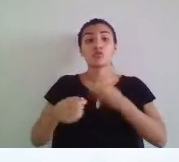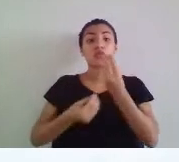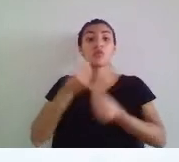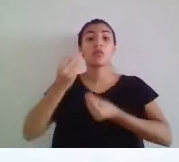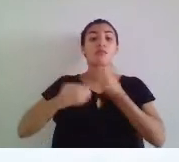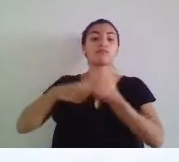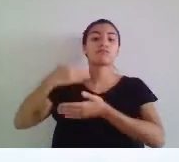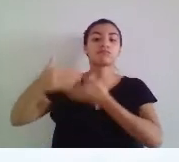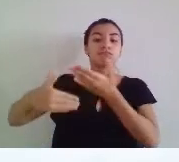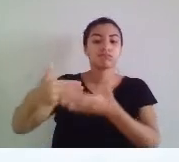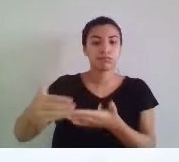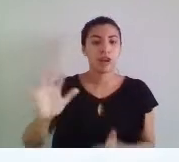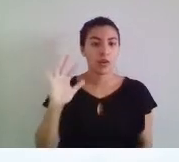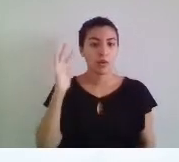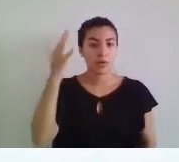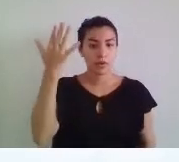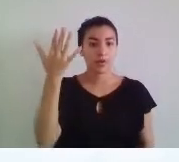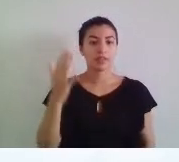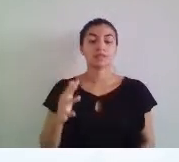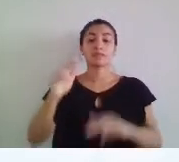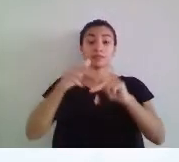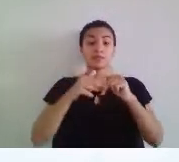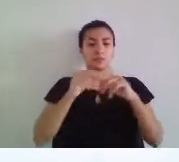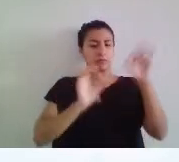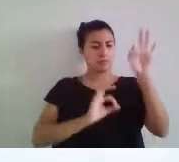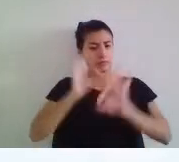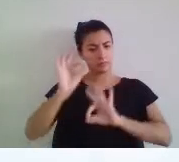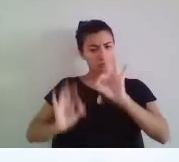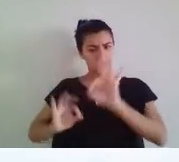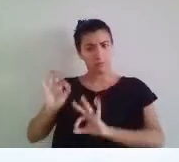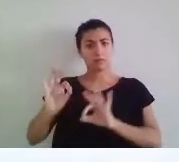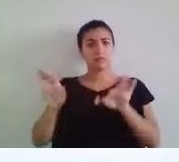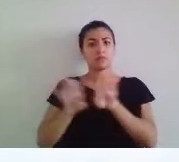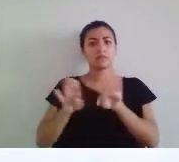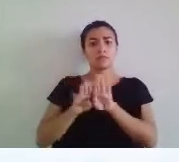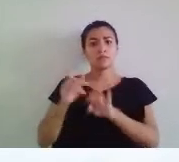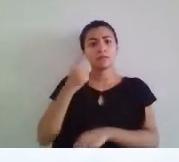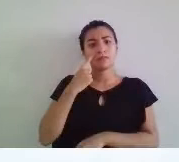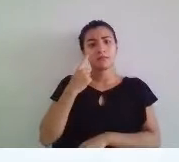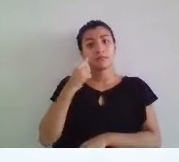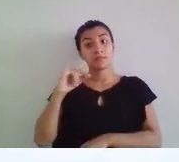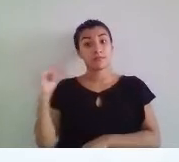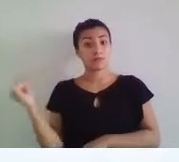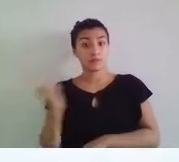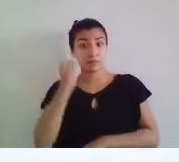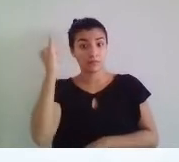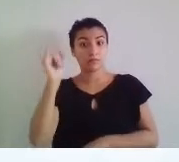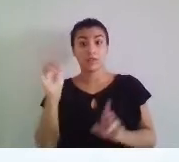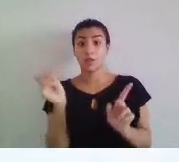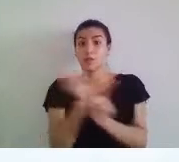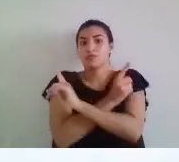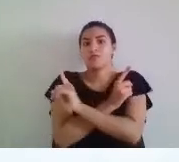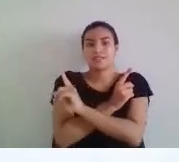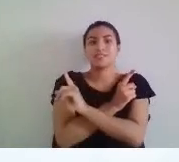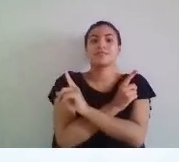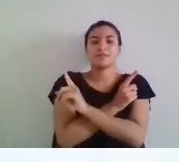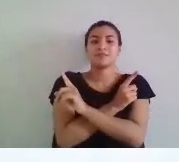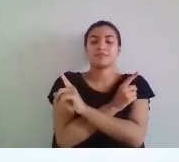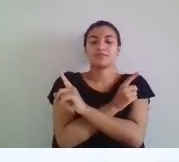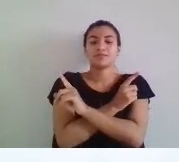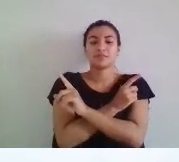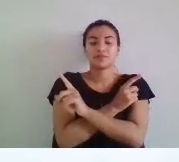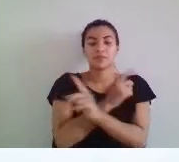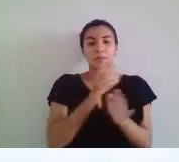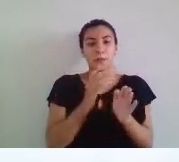produtivo. Para fins de organização da produção, de rentabilidade da produção, interessa exatamente o contrário, né? Que as jornadas sejam mais